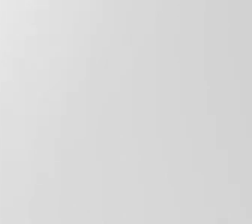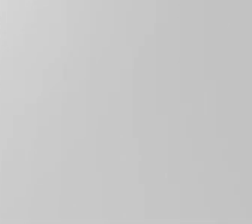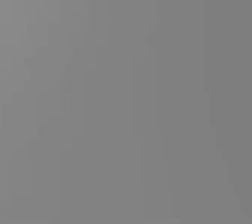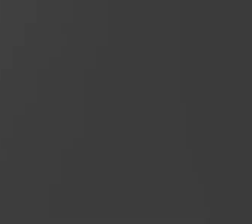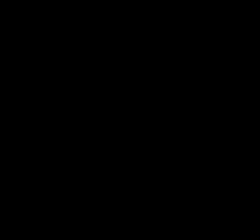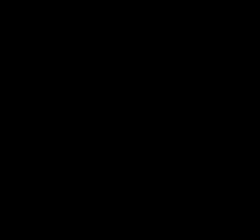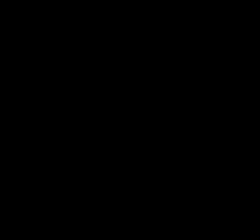presidente